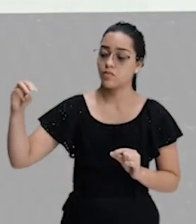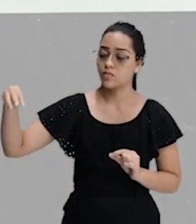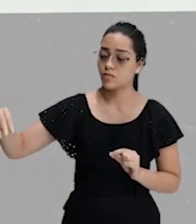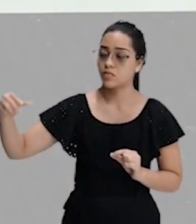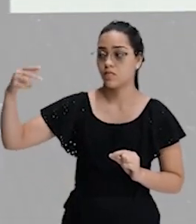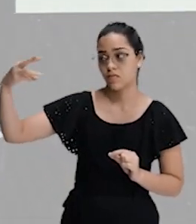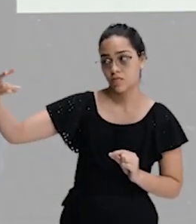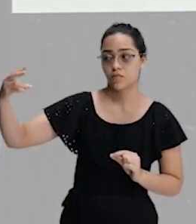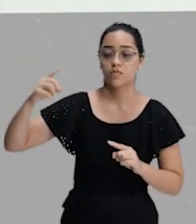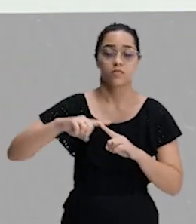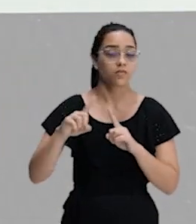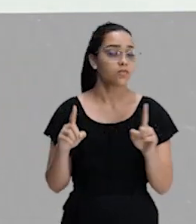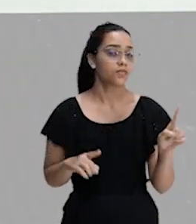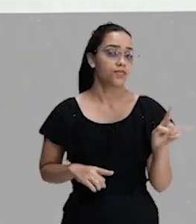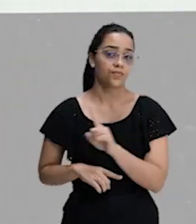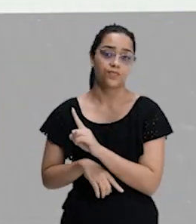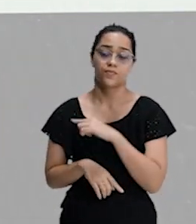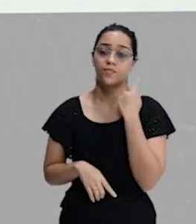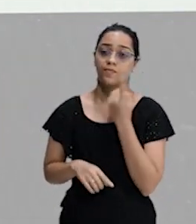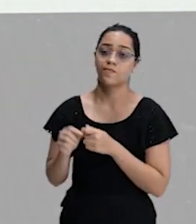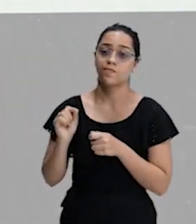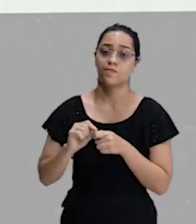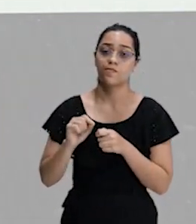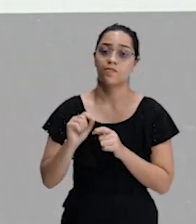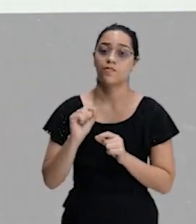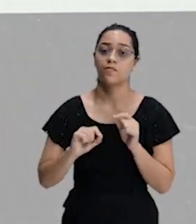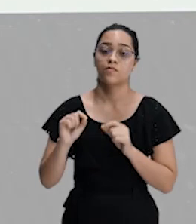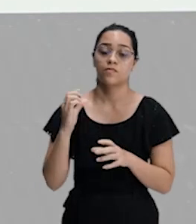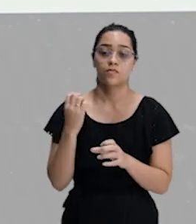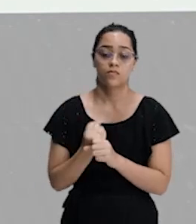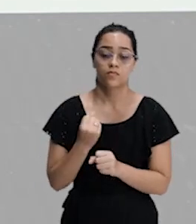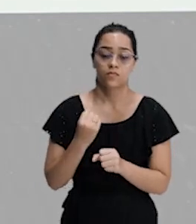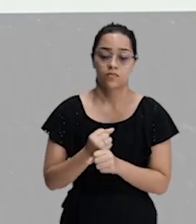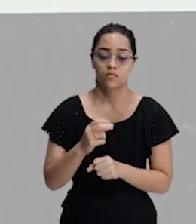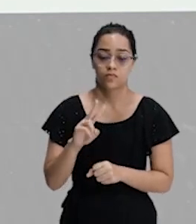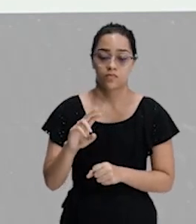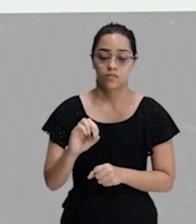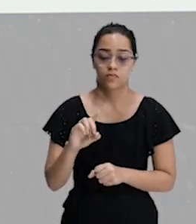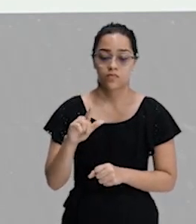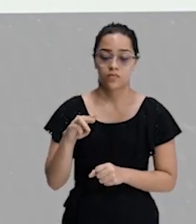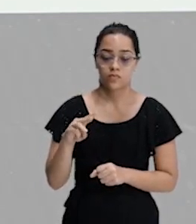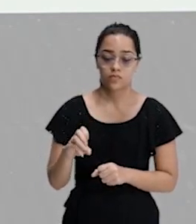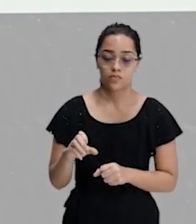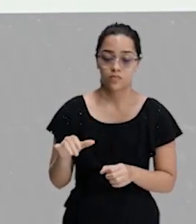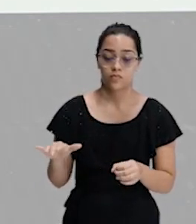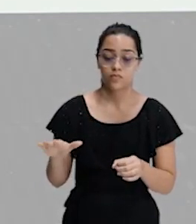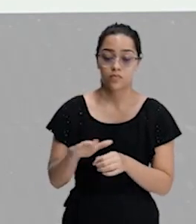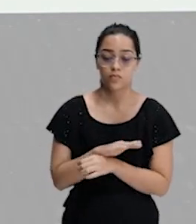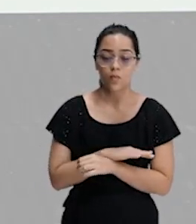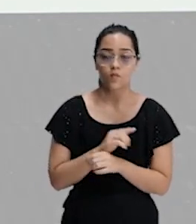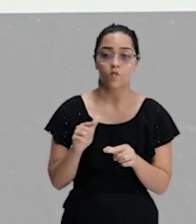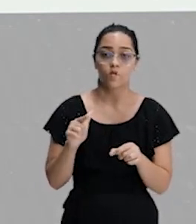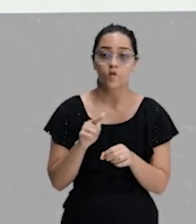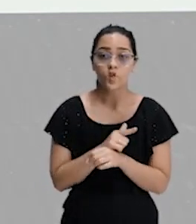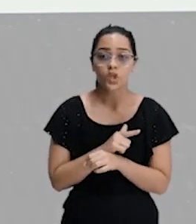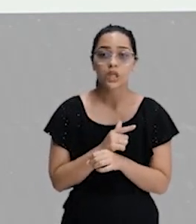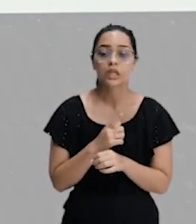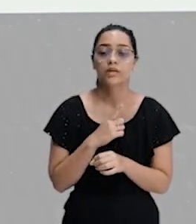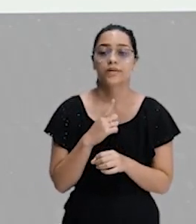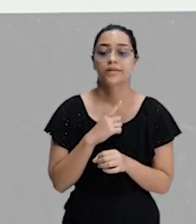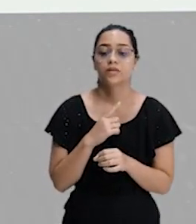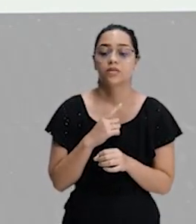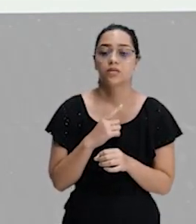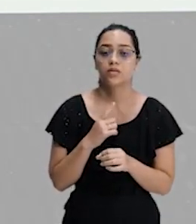Mas ele não é. Então, o que a gente vai fazer? A gente vai calcular o volume vazio, esse volume que tem o formato